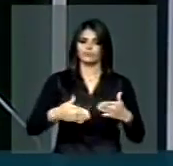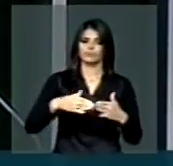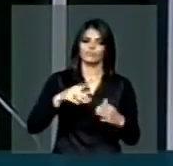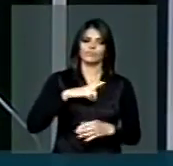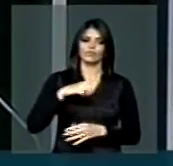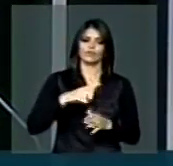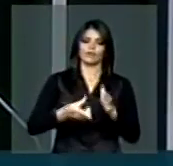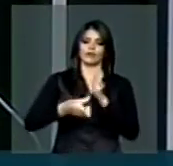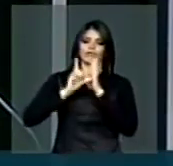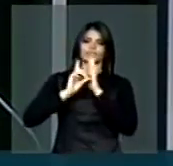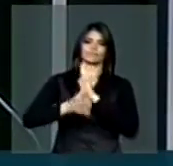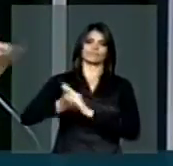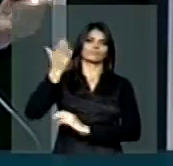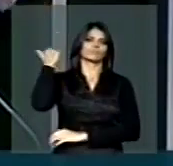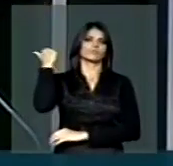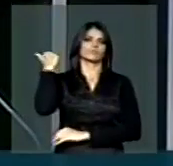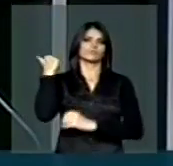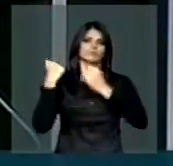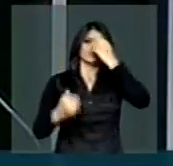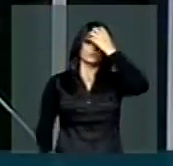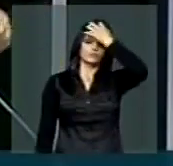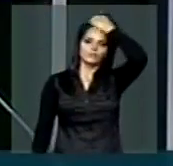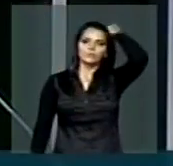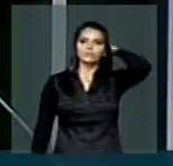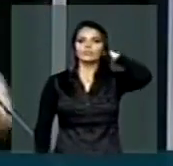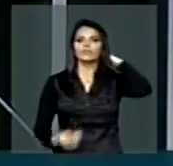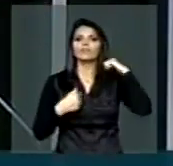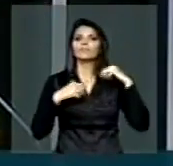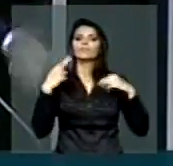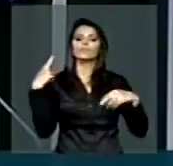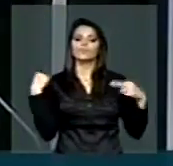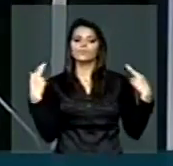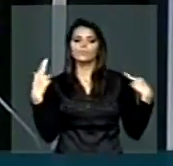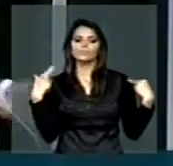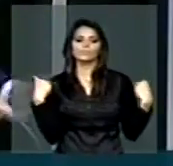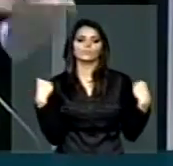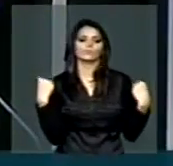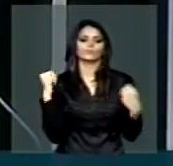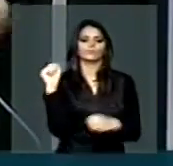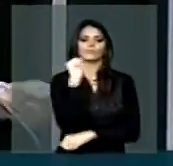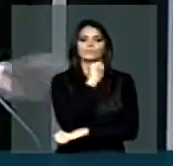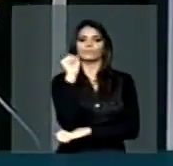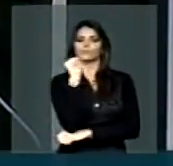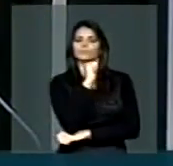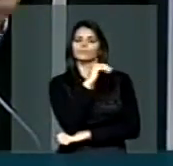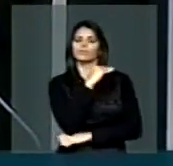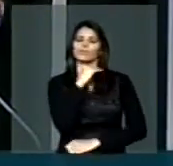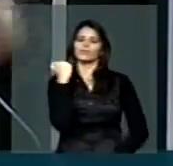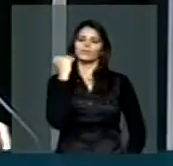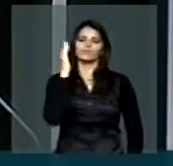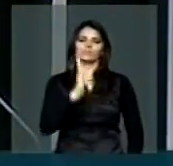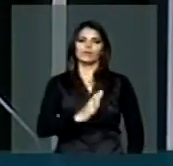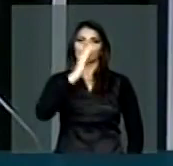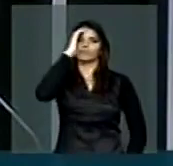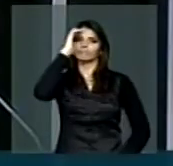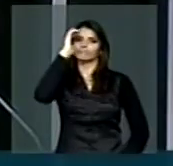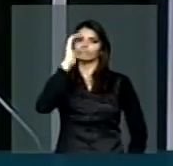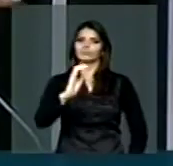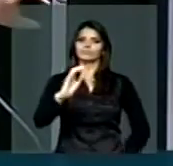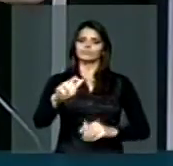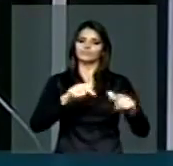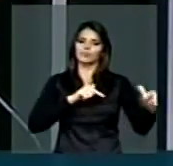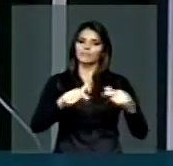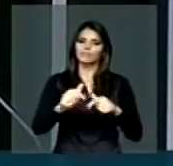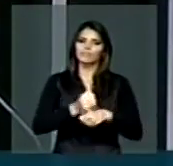nossos antepassados, aqueles motoristas de ambulância que tombaram no cumprimento do seu dever, que